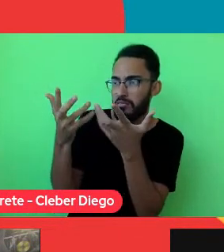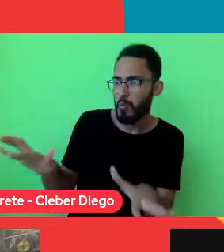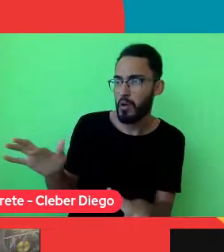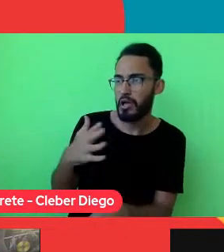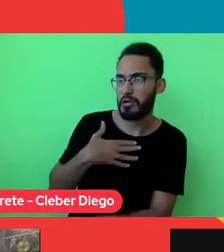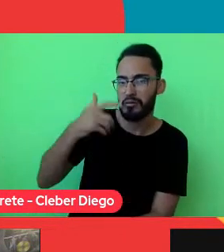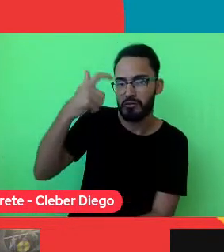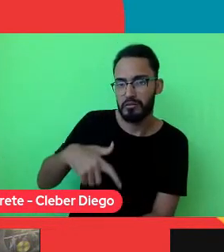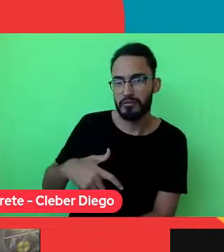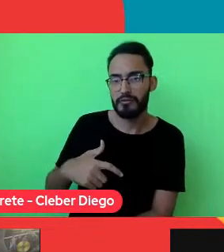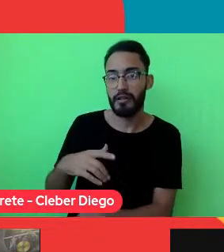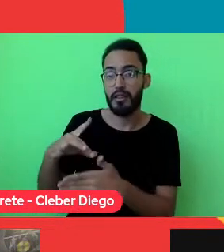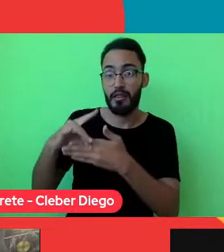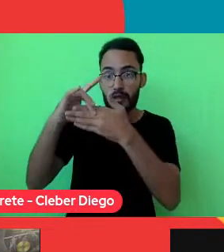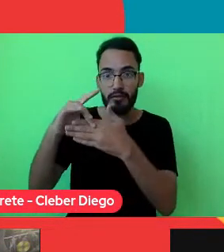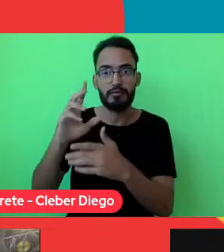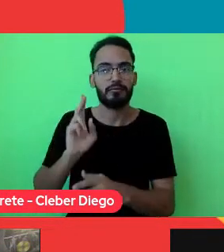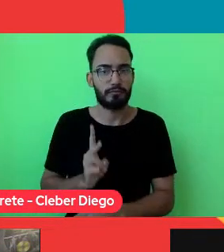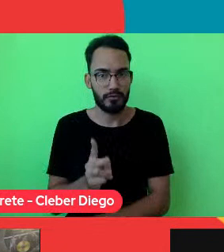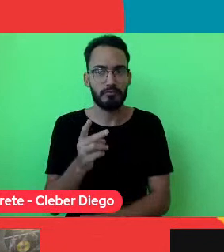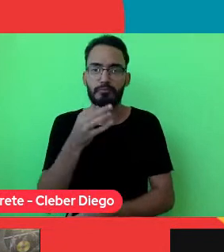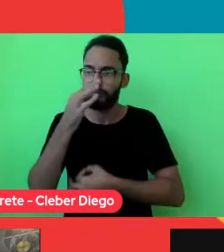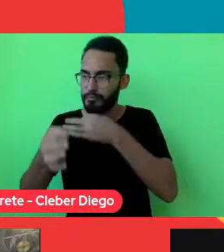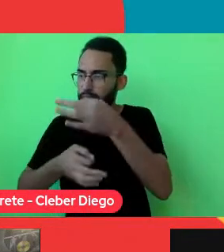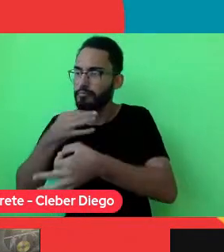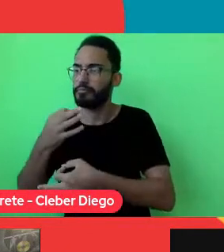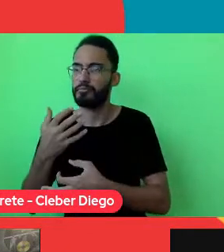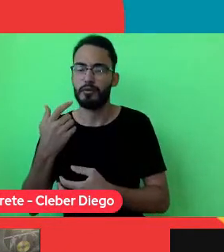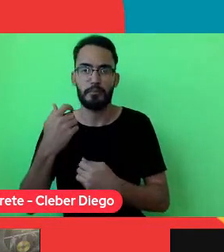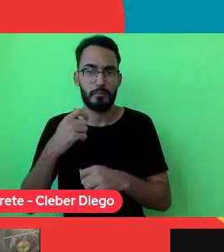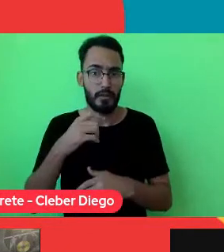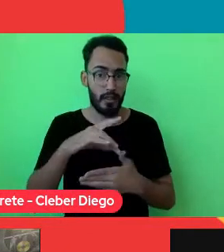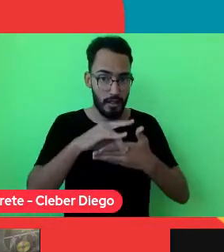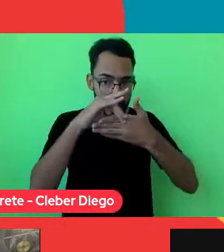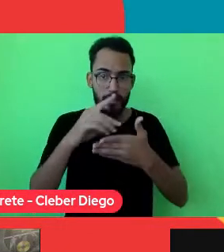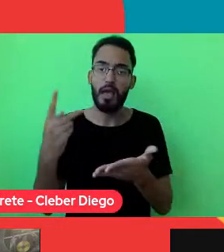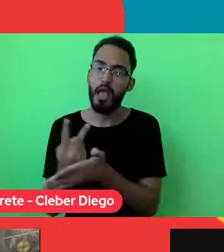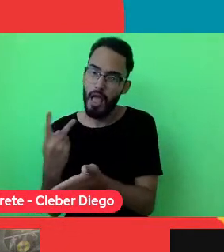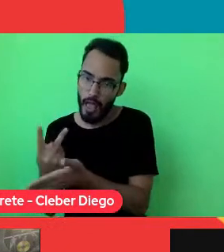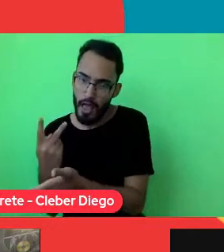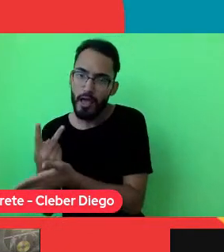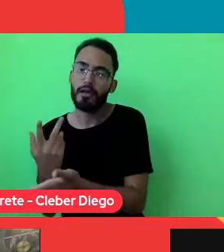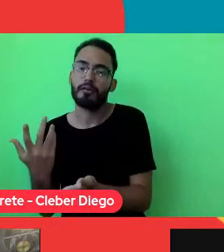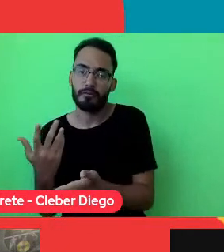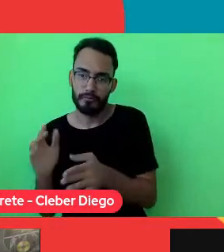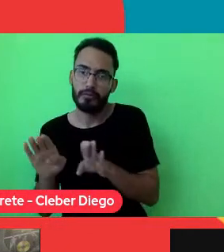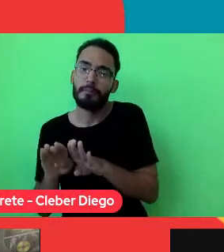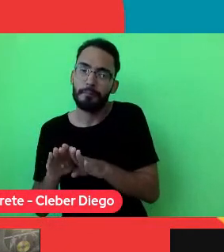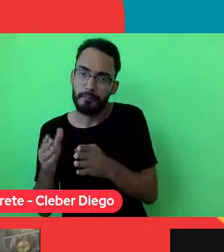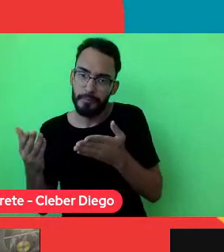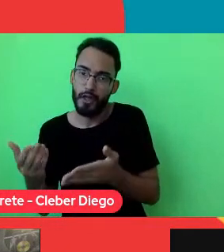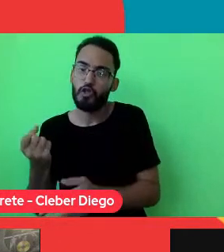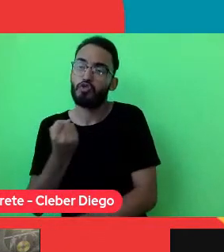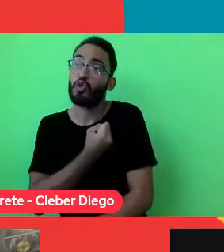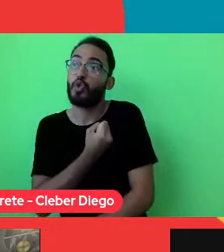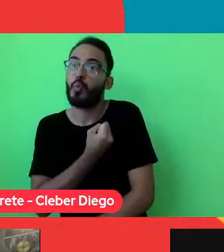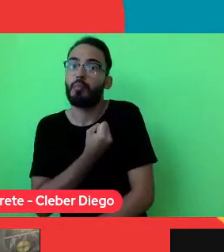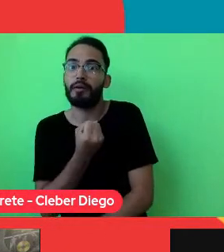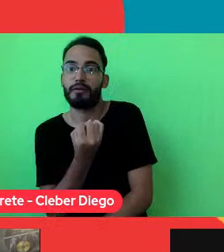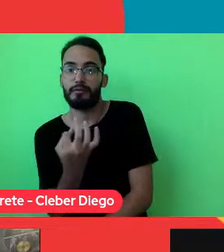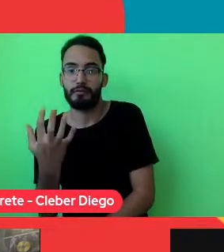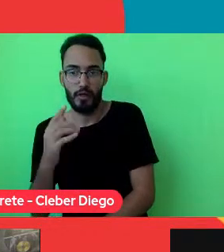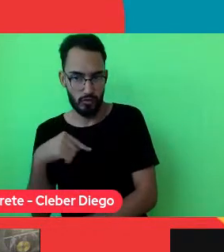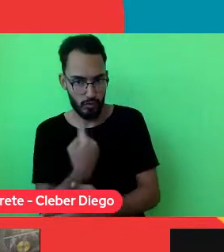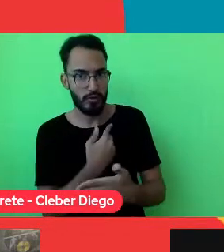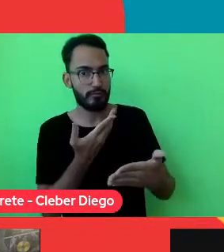mais decisões e acaba, às vezes, errando mais em consequência, se for olhar em números, né? A gente